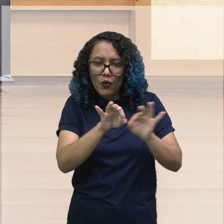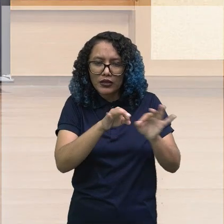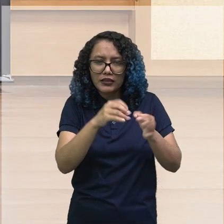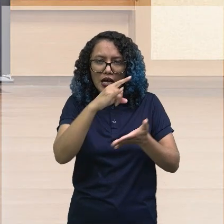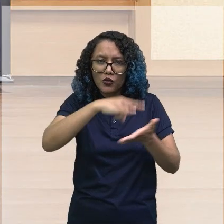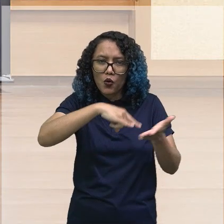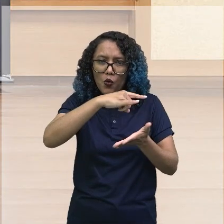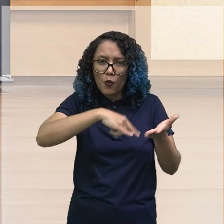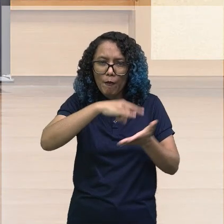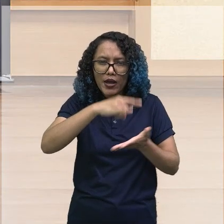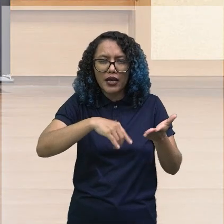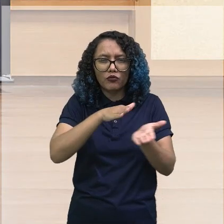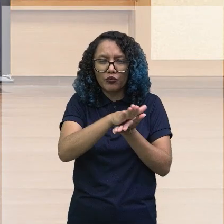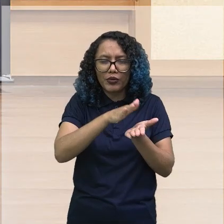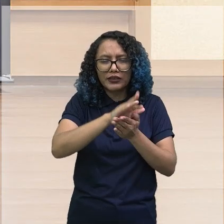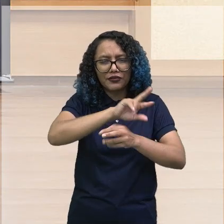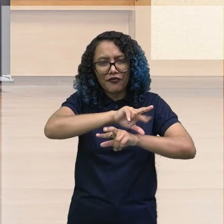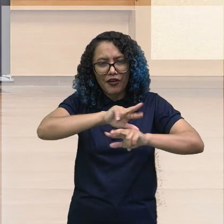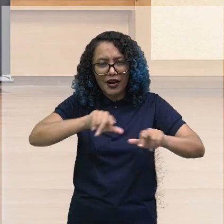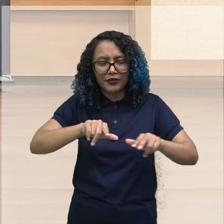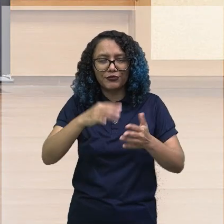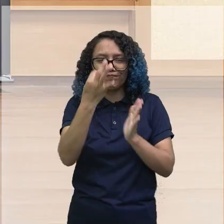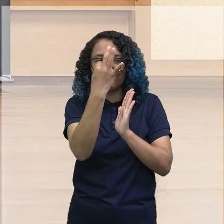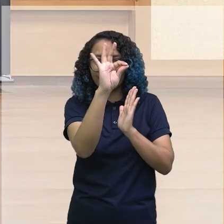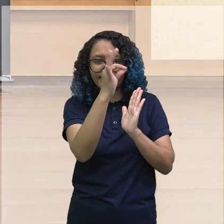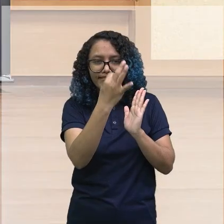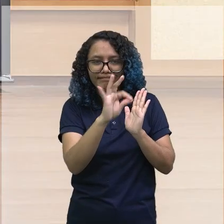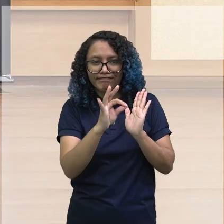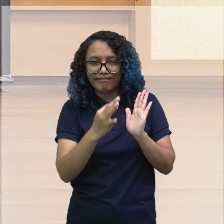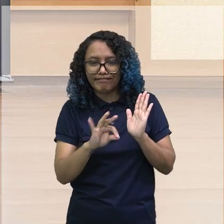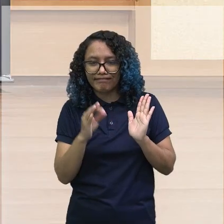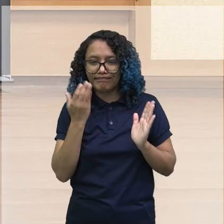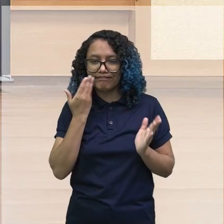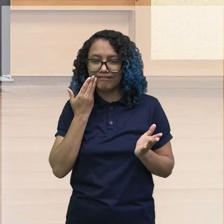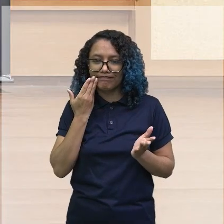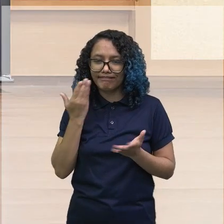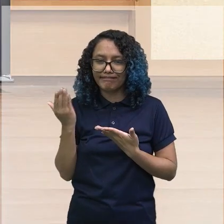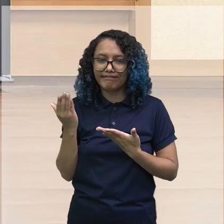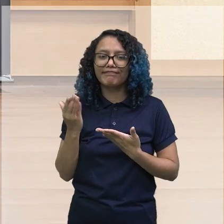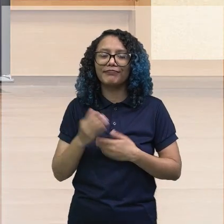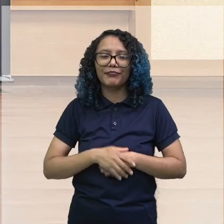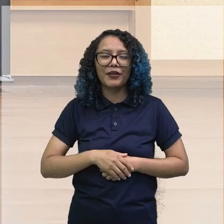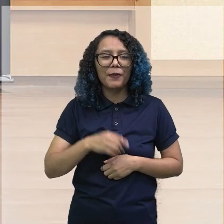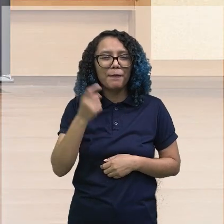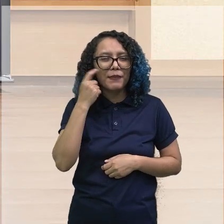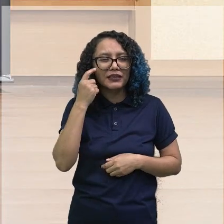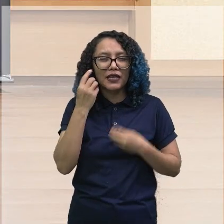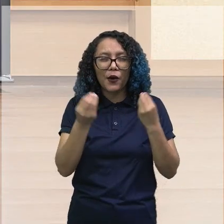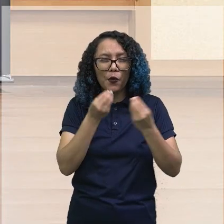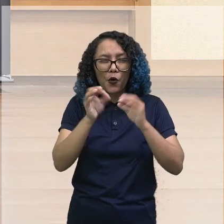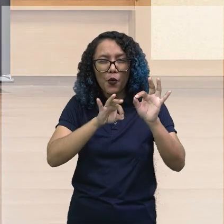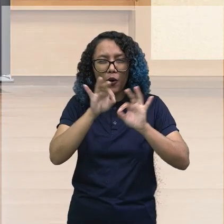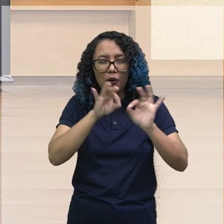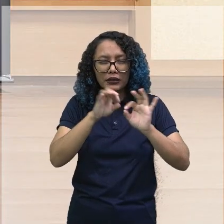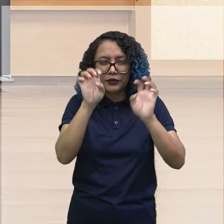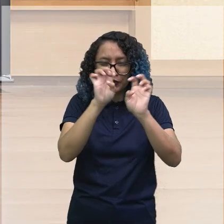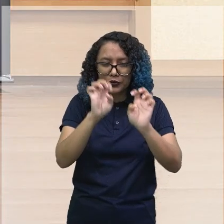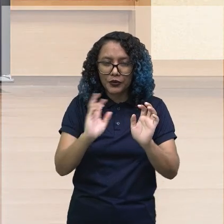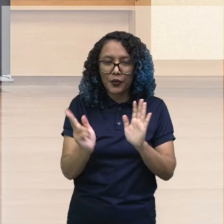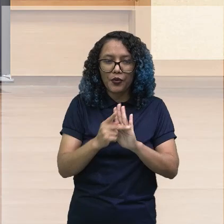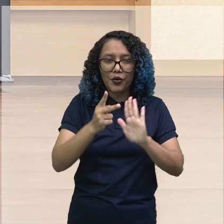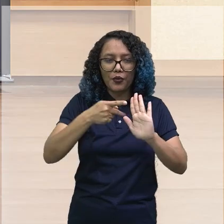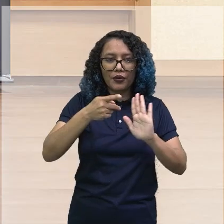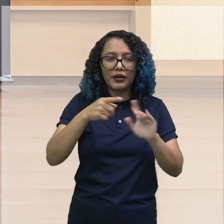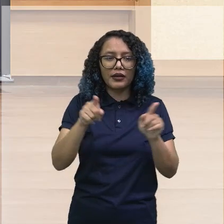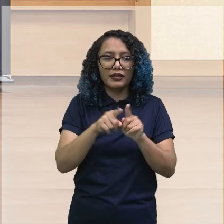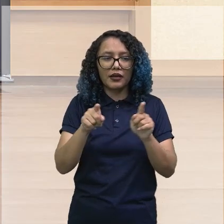e materiais. Então, aí, outro checkzinho, como a gente deve pensar esse formato desse É, portfólio. E pode ser através de mídias